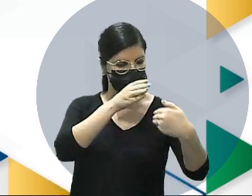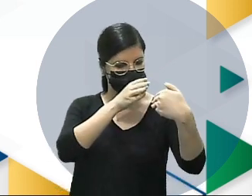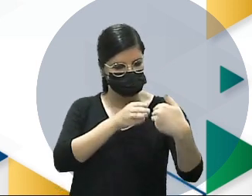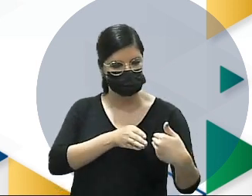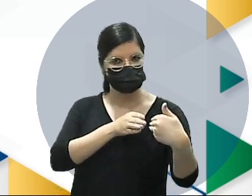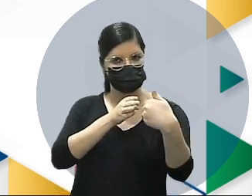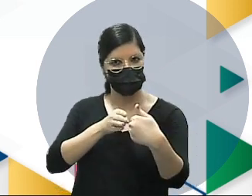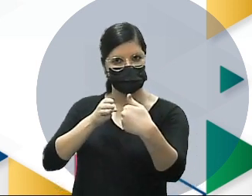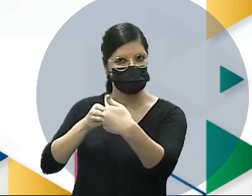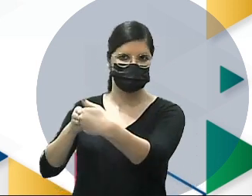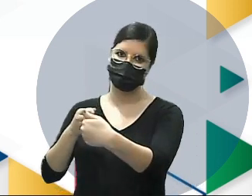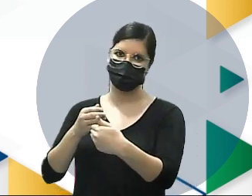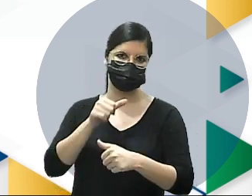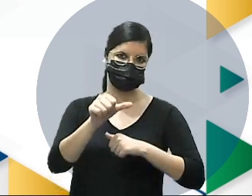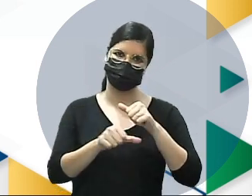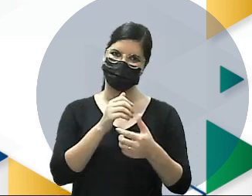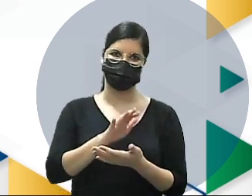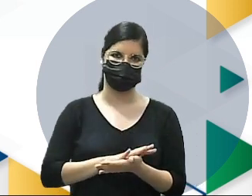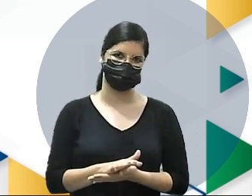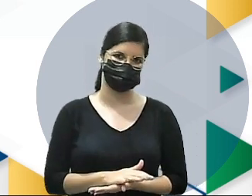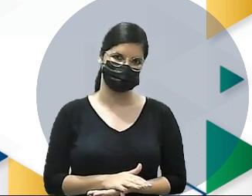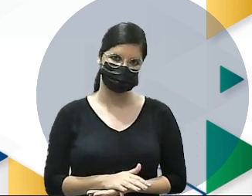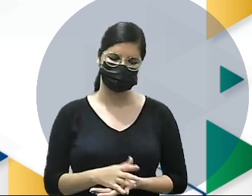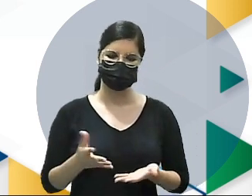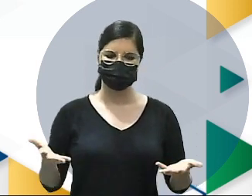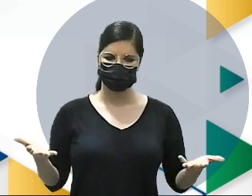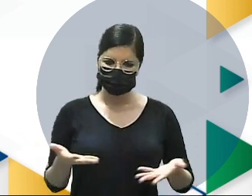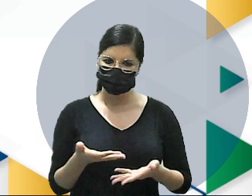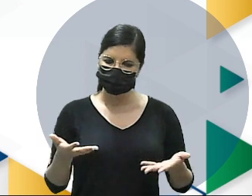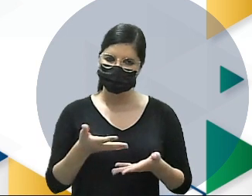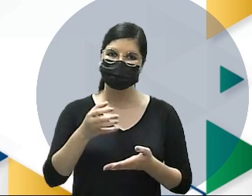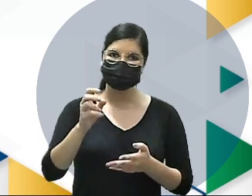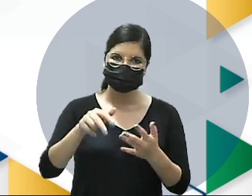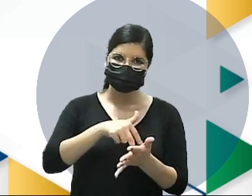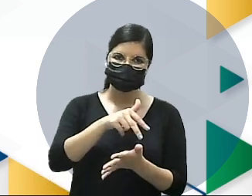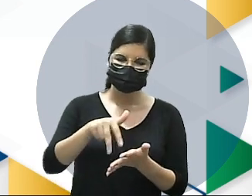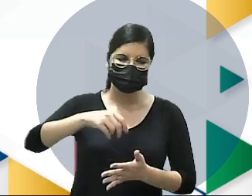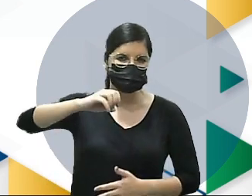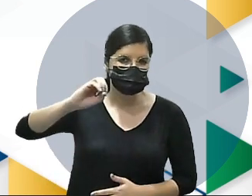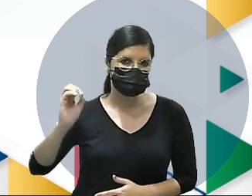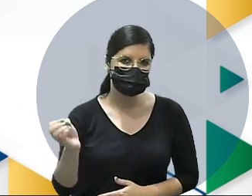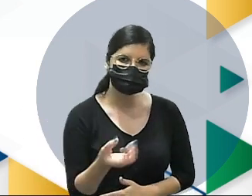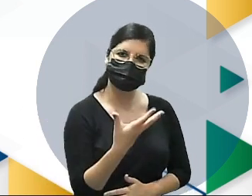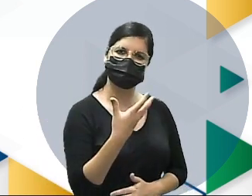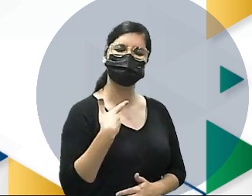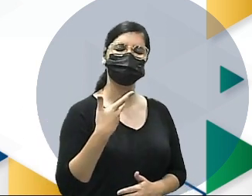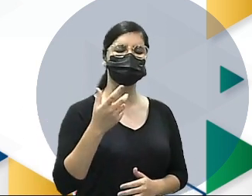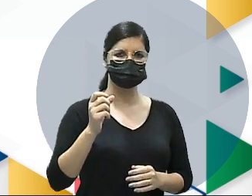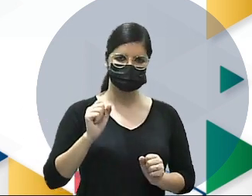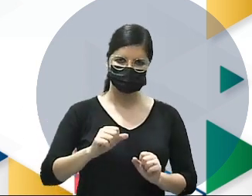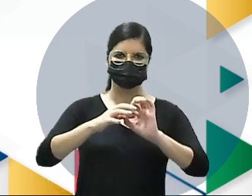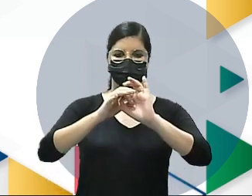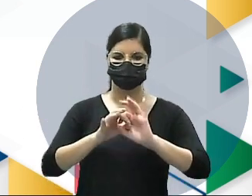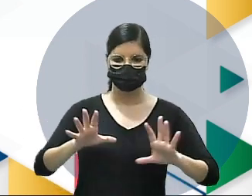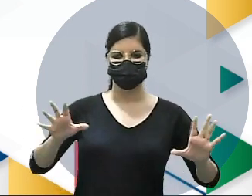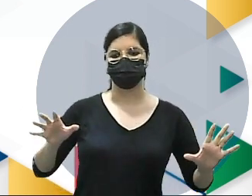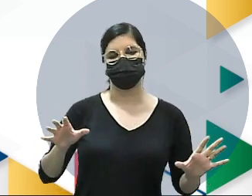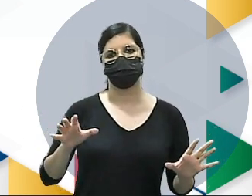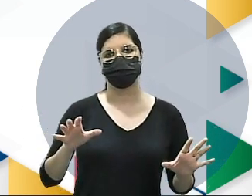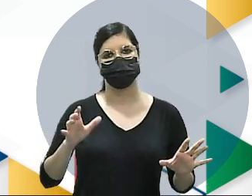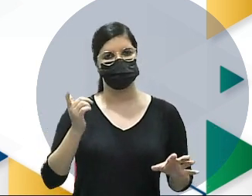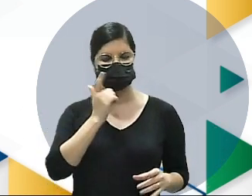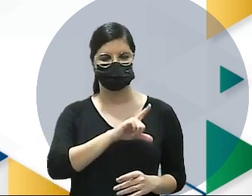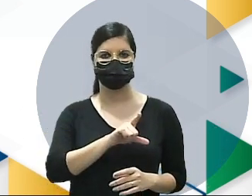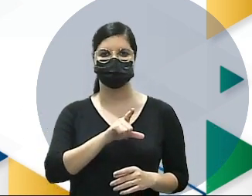aquele escrito que está predeterminado já na dança contemporânea você não se limita a esse conjunto de técnicas específicas o dançarino Ele tem